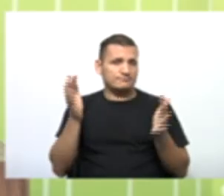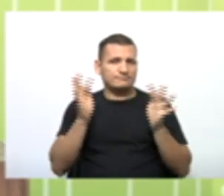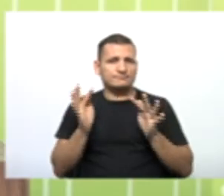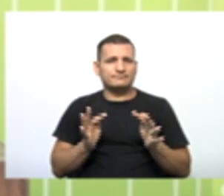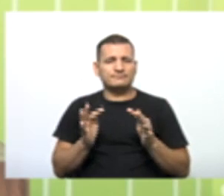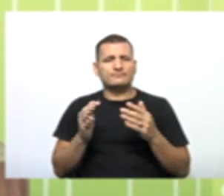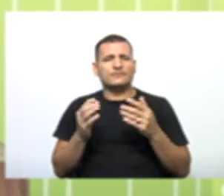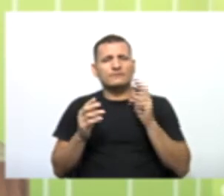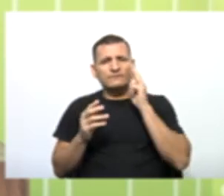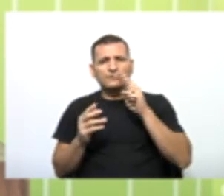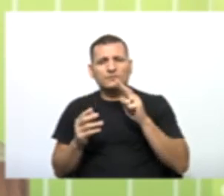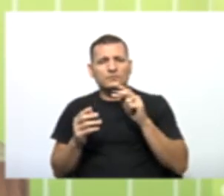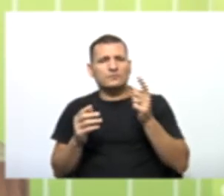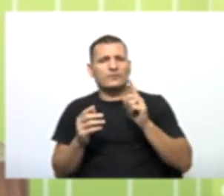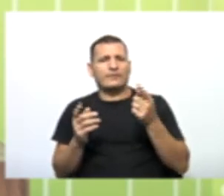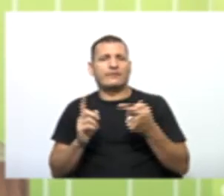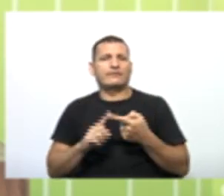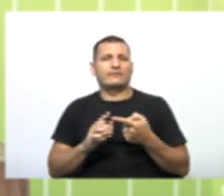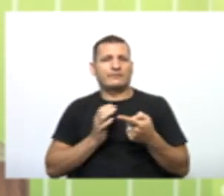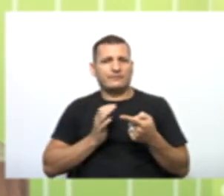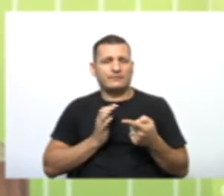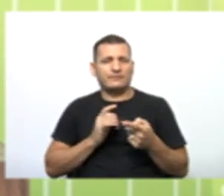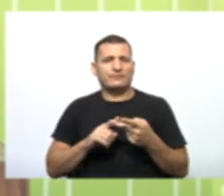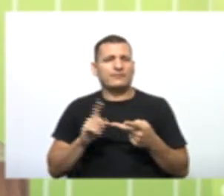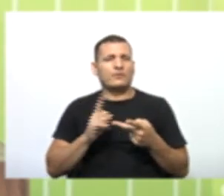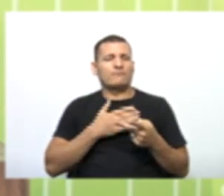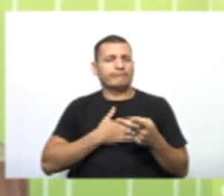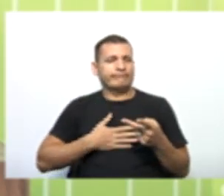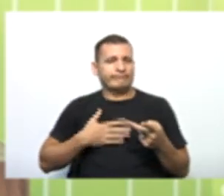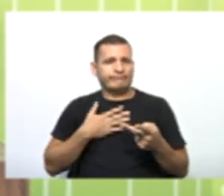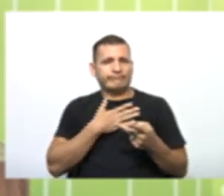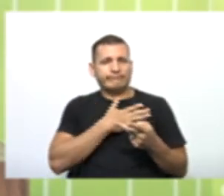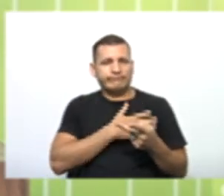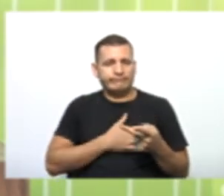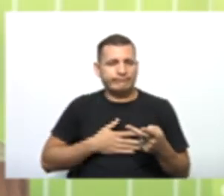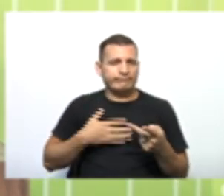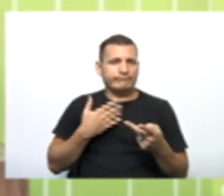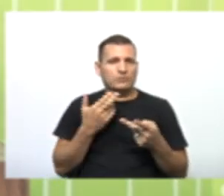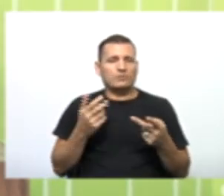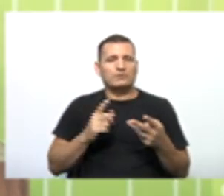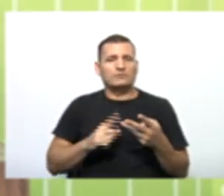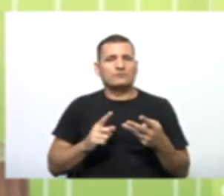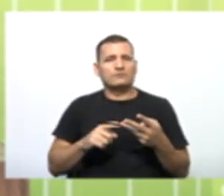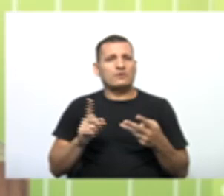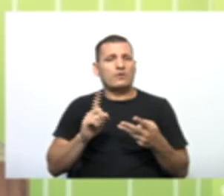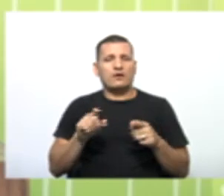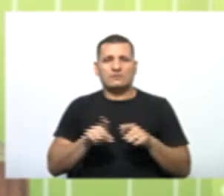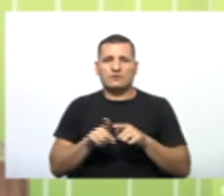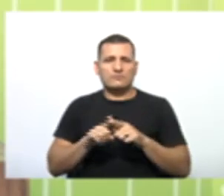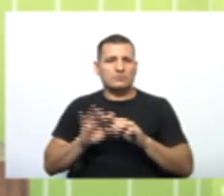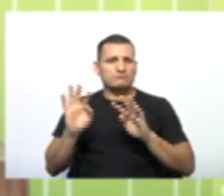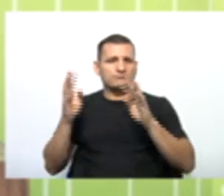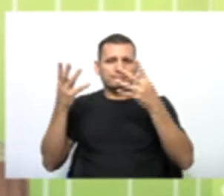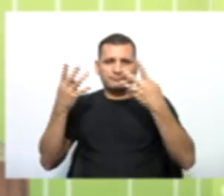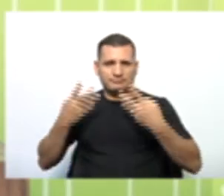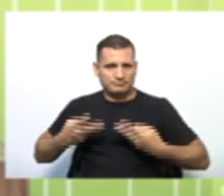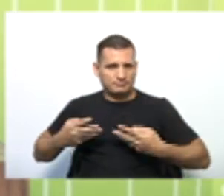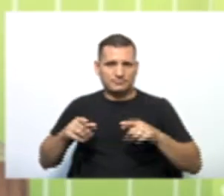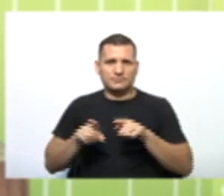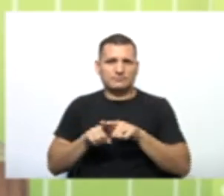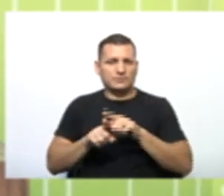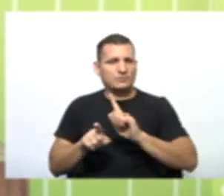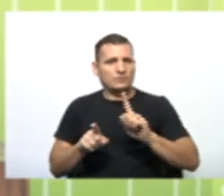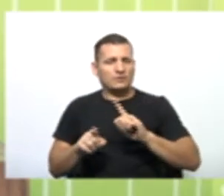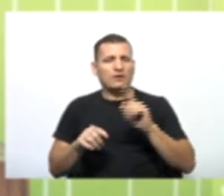pela riqueza, que não é buscando prazeres e também não é buscando honras. A felicidade